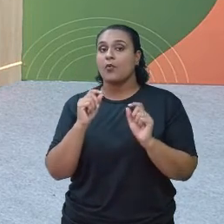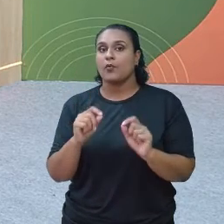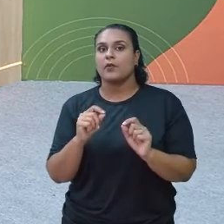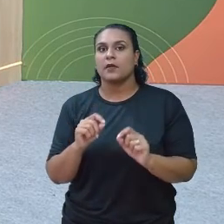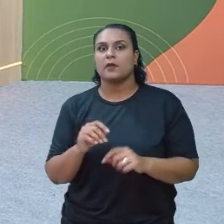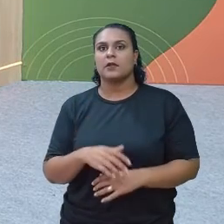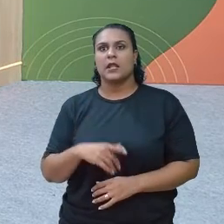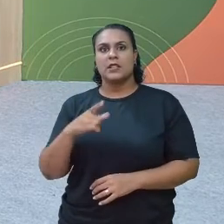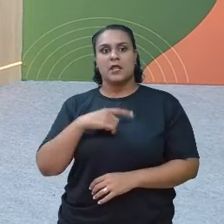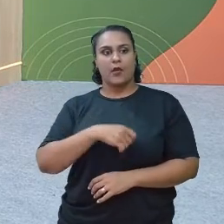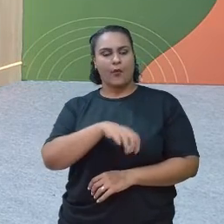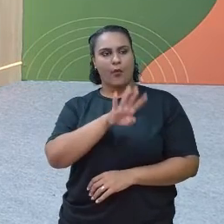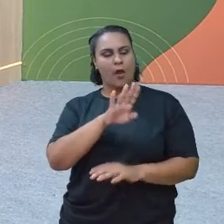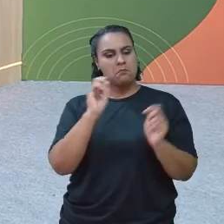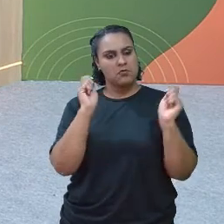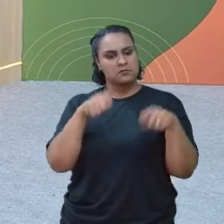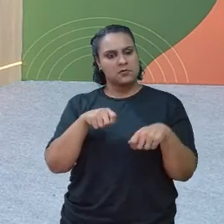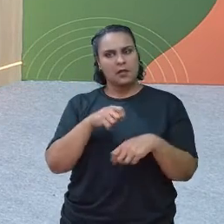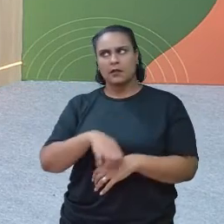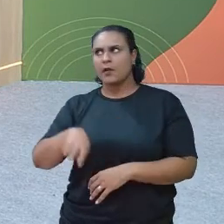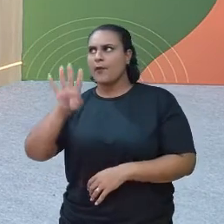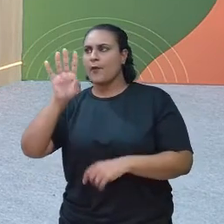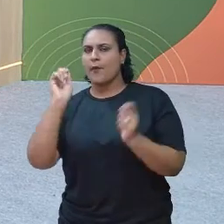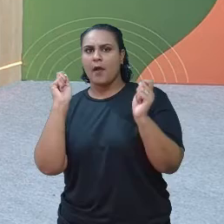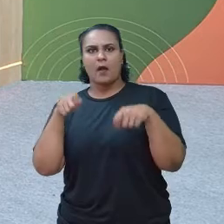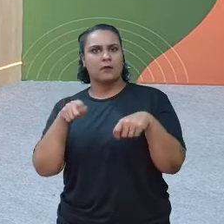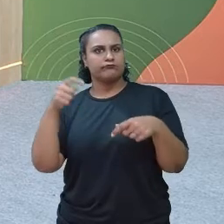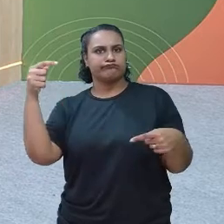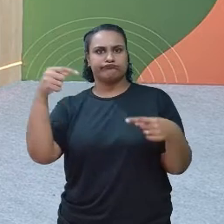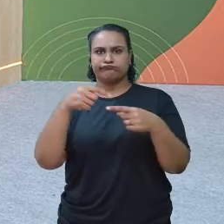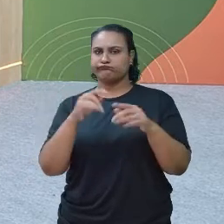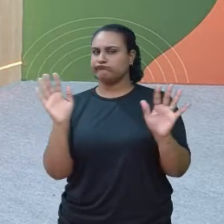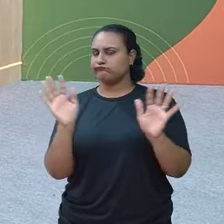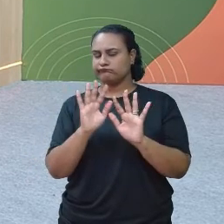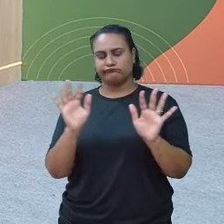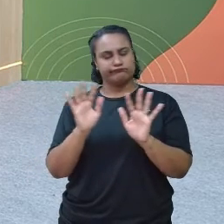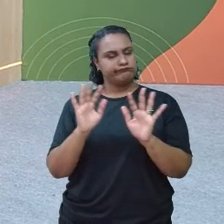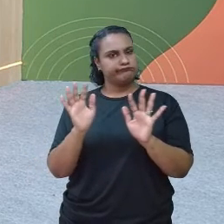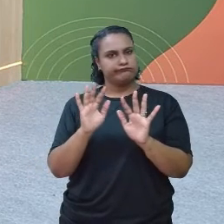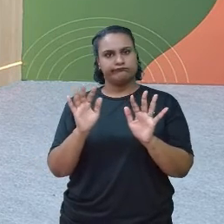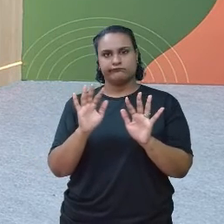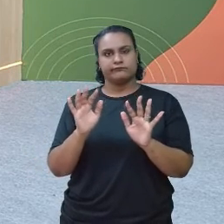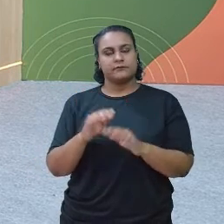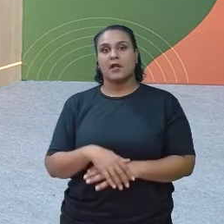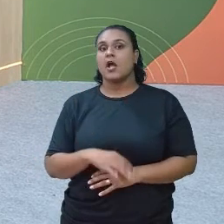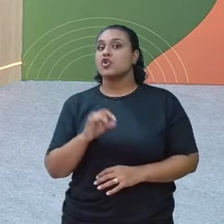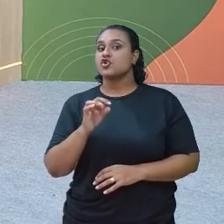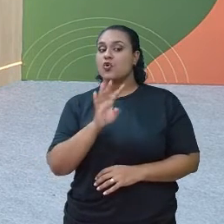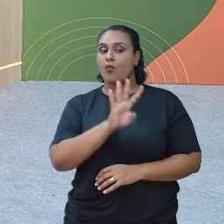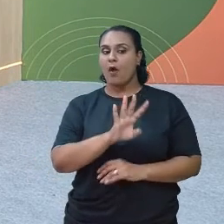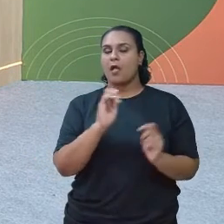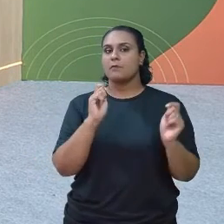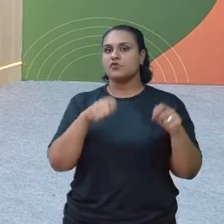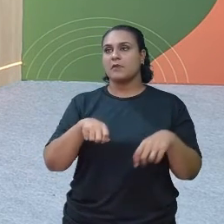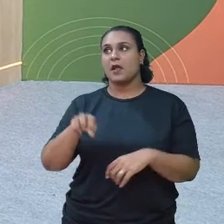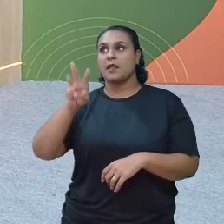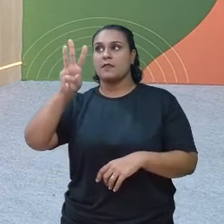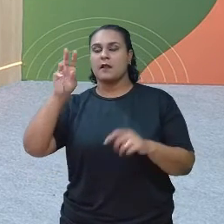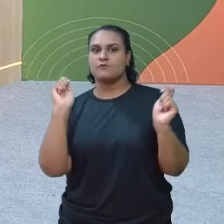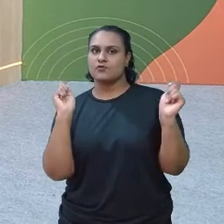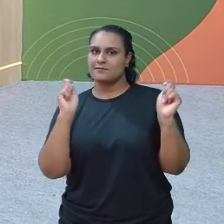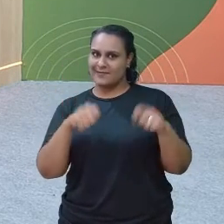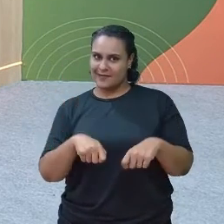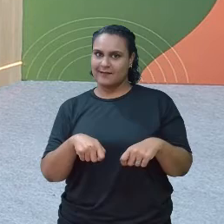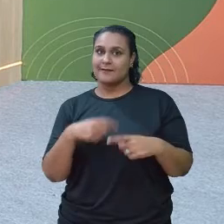dizer que tem 4 maneiras para essa e 4 maneiras para essa, porque eu posso, nesse caso, pintar as duas regiões com